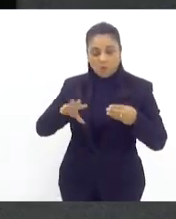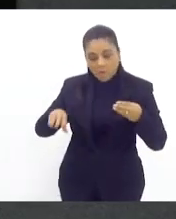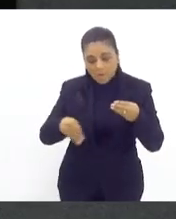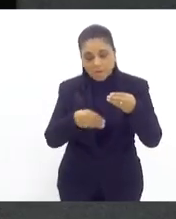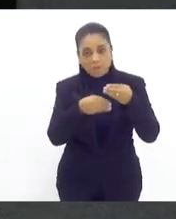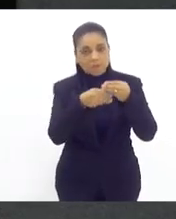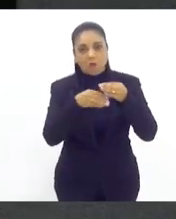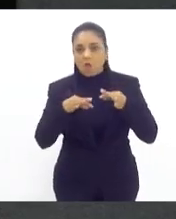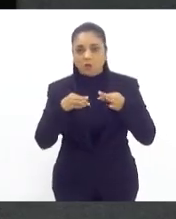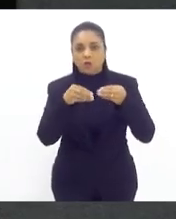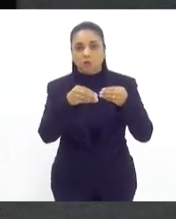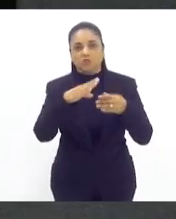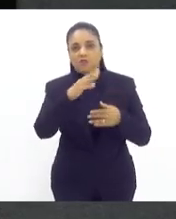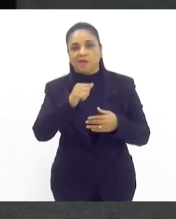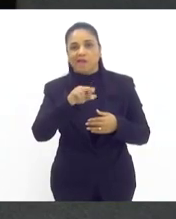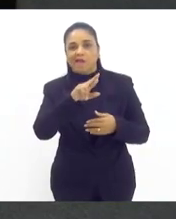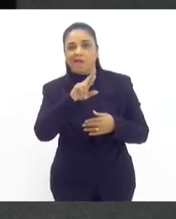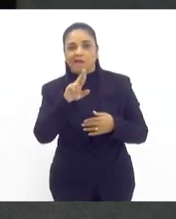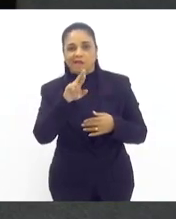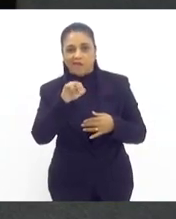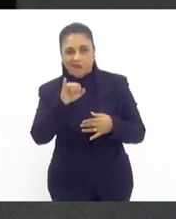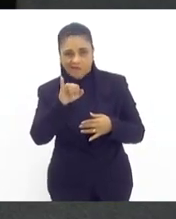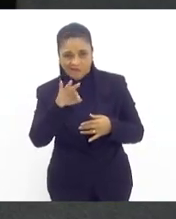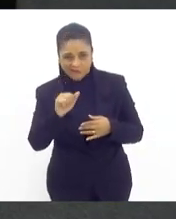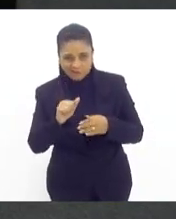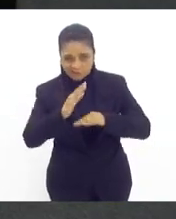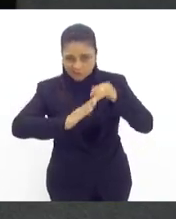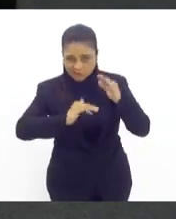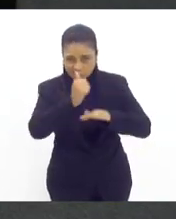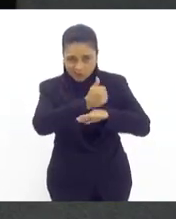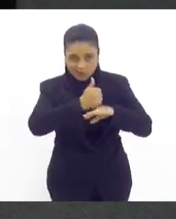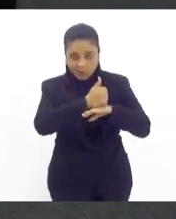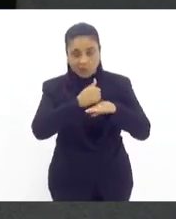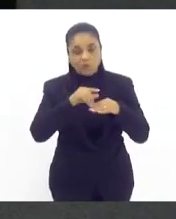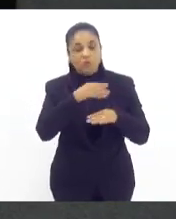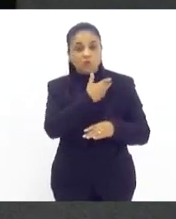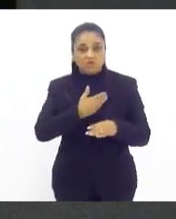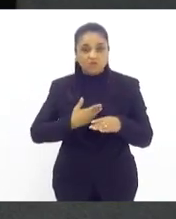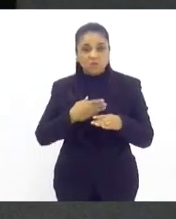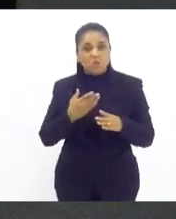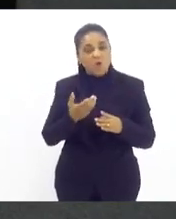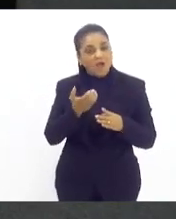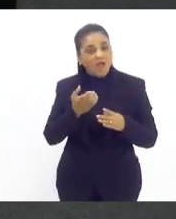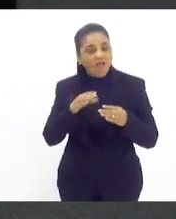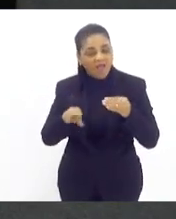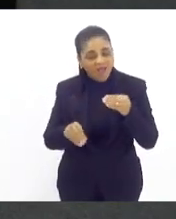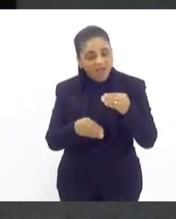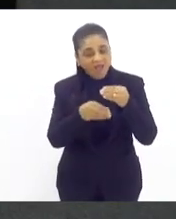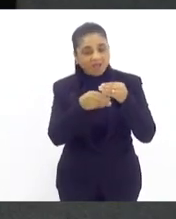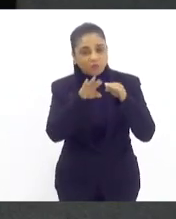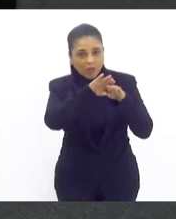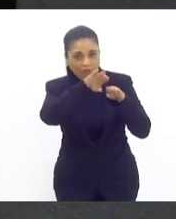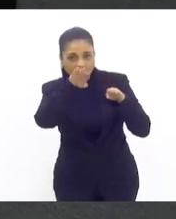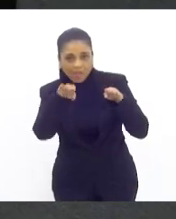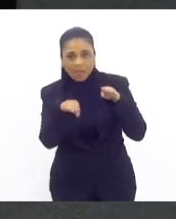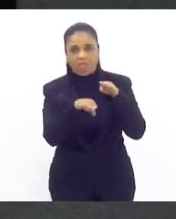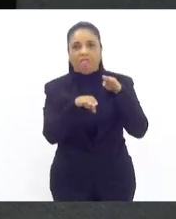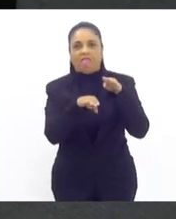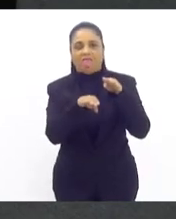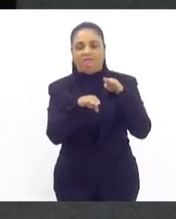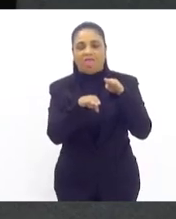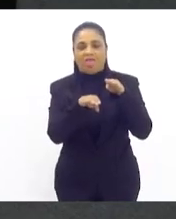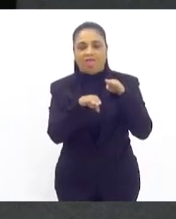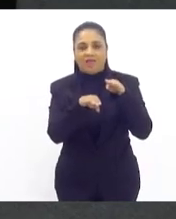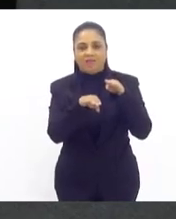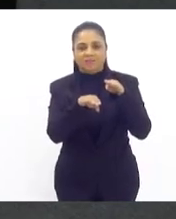Na verdade o governo quer apenas reajustar o salários que estão abaixo do piso e com isso quem ganha